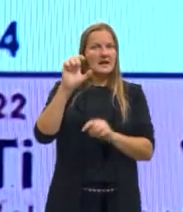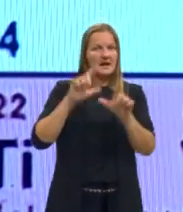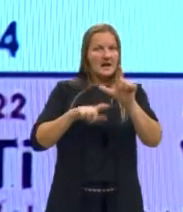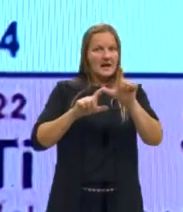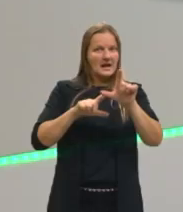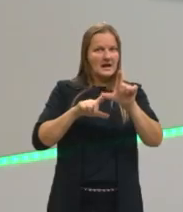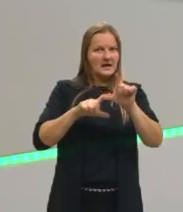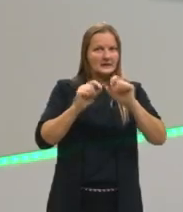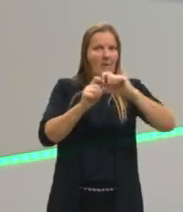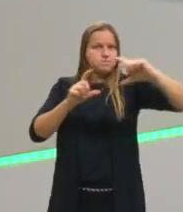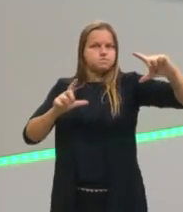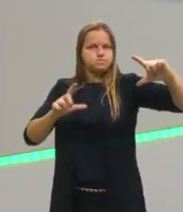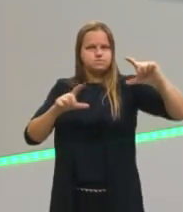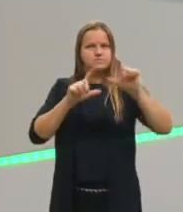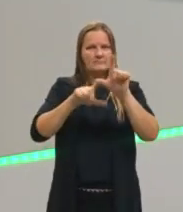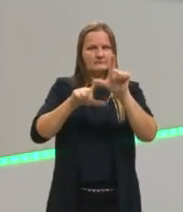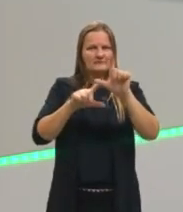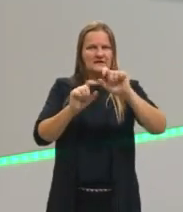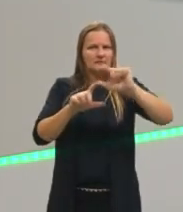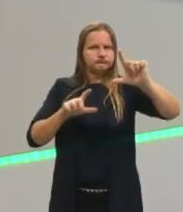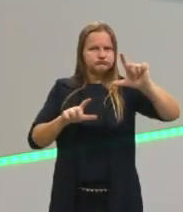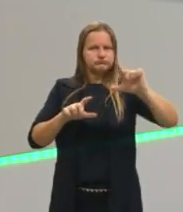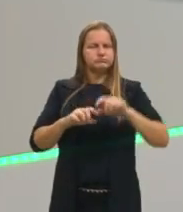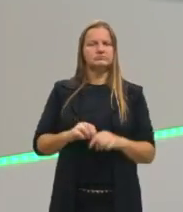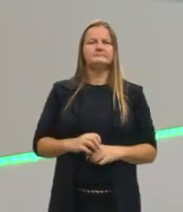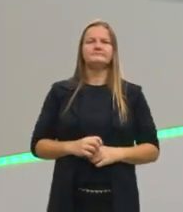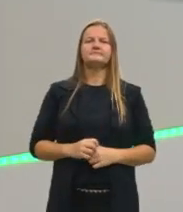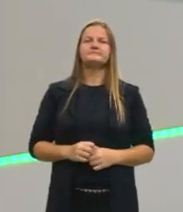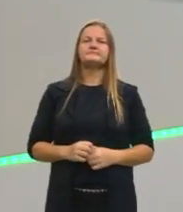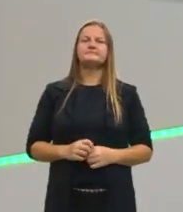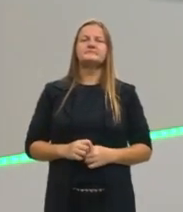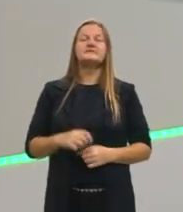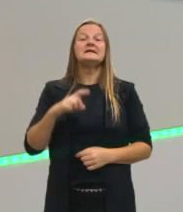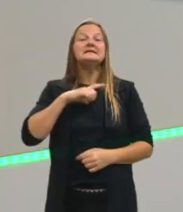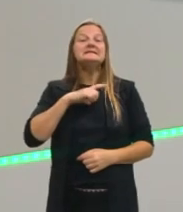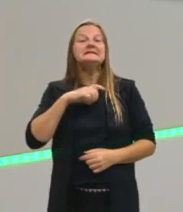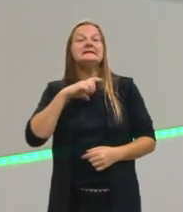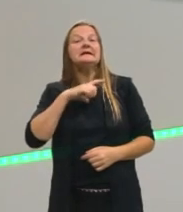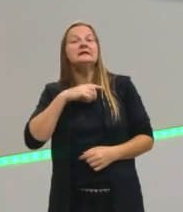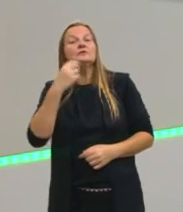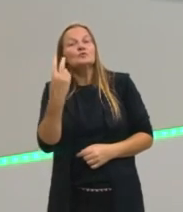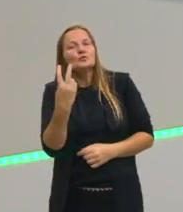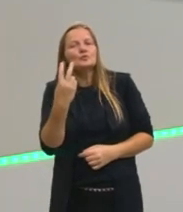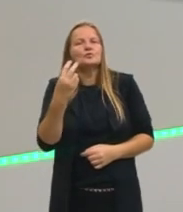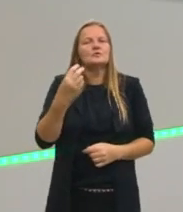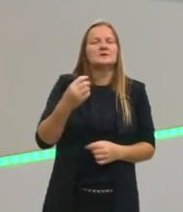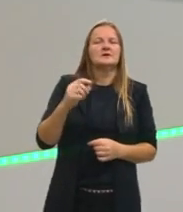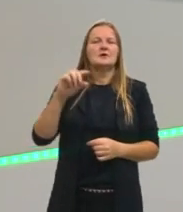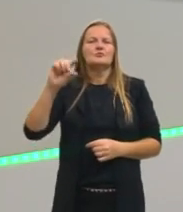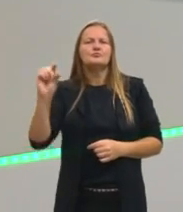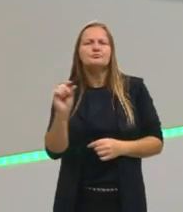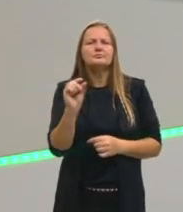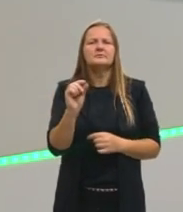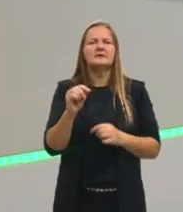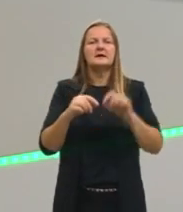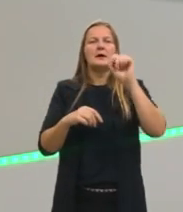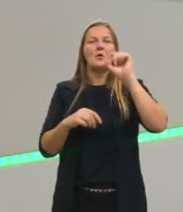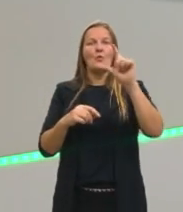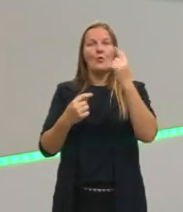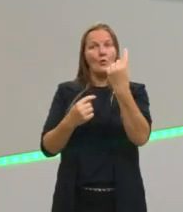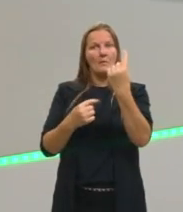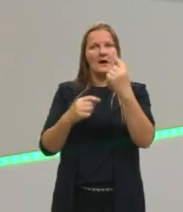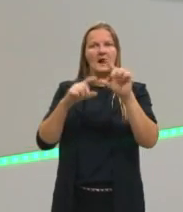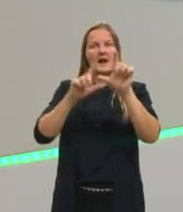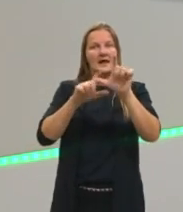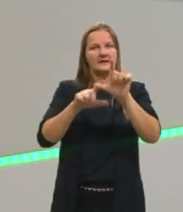exemplos que só tem uma letra e estão sempre maiúsculo tá e quando traz outra letra na simbologia ela tem que